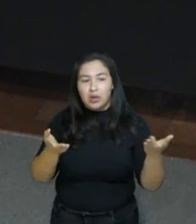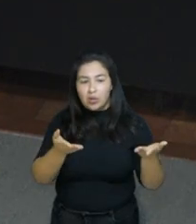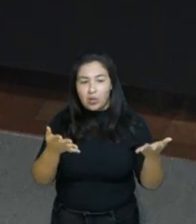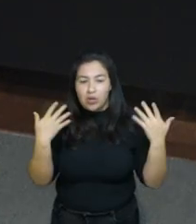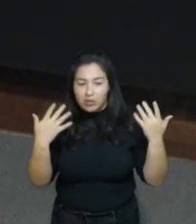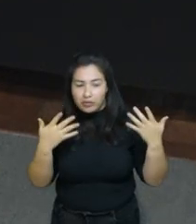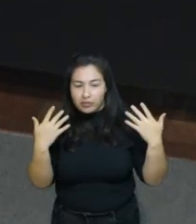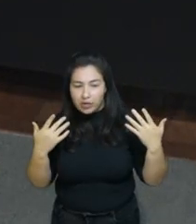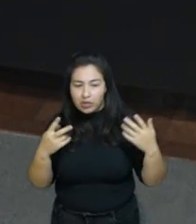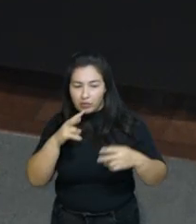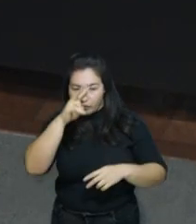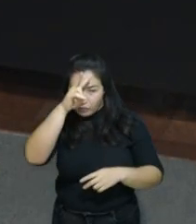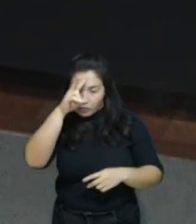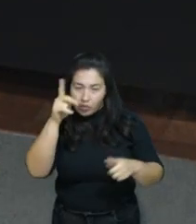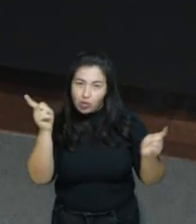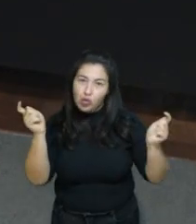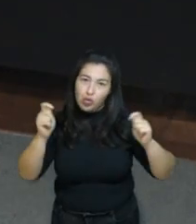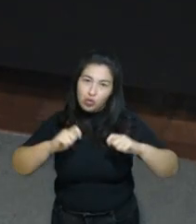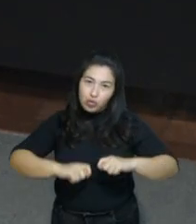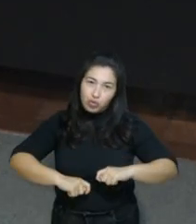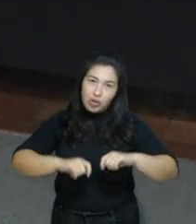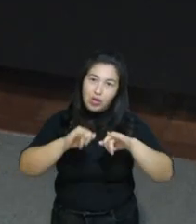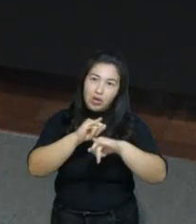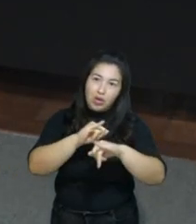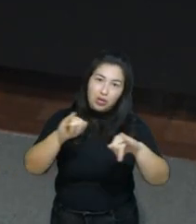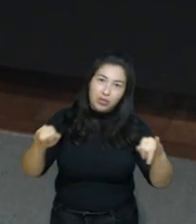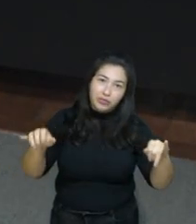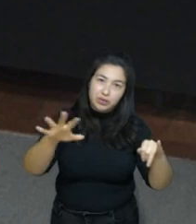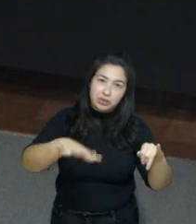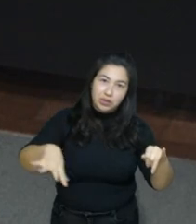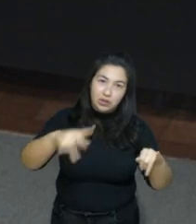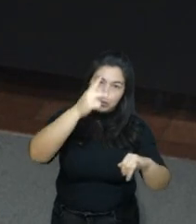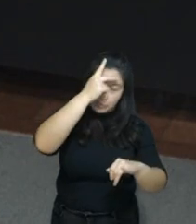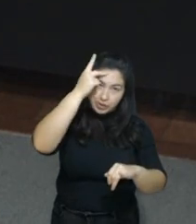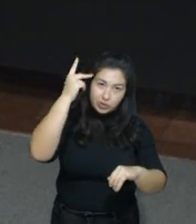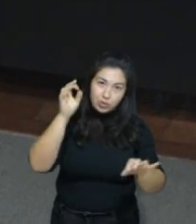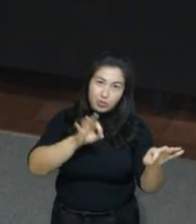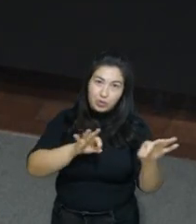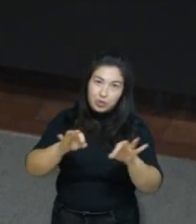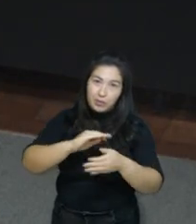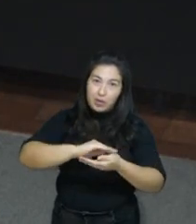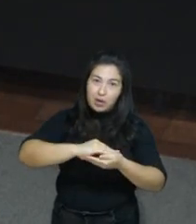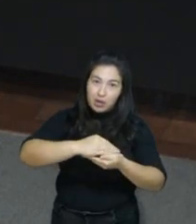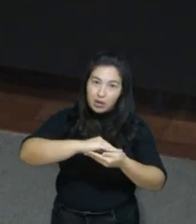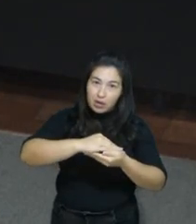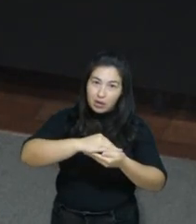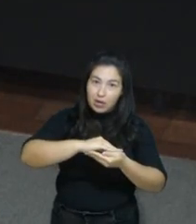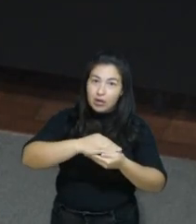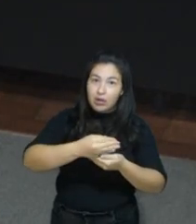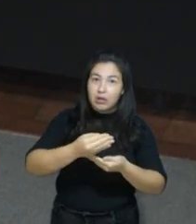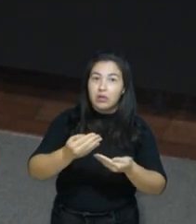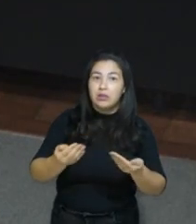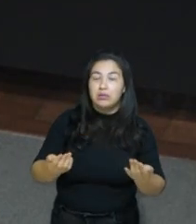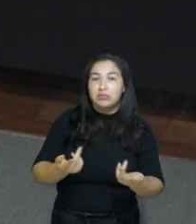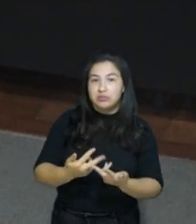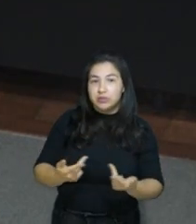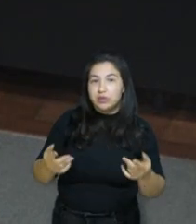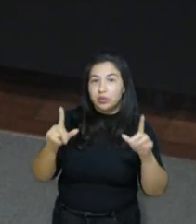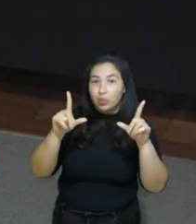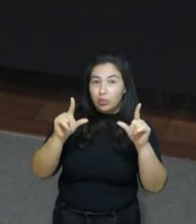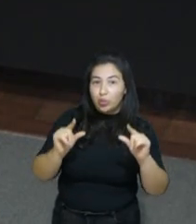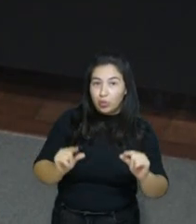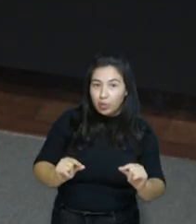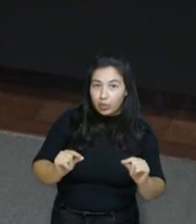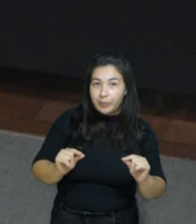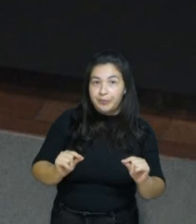desse tipo, então você já pode falar para os maricultores tal, para, entende, mudar ou diminuir,